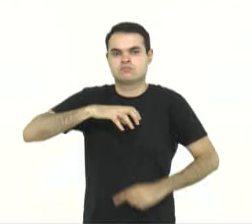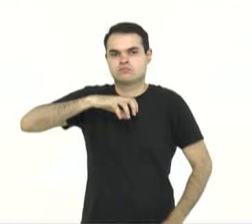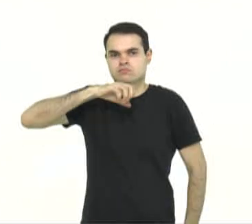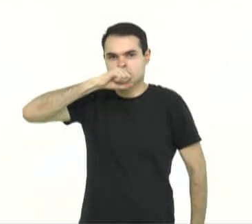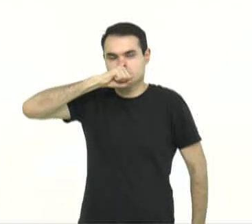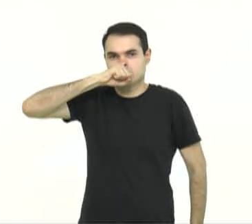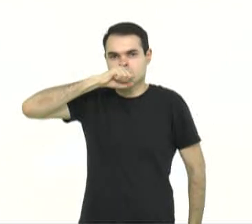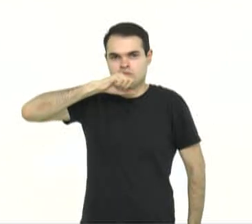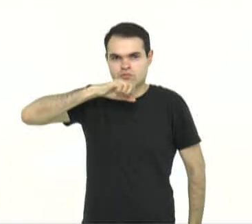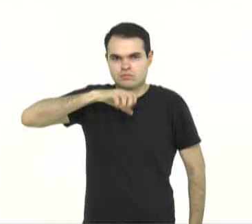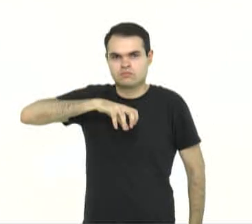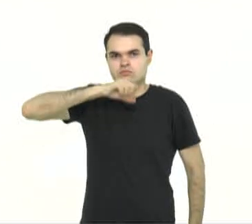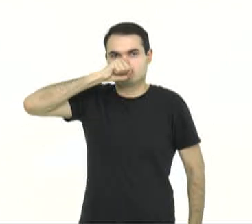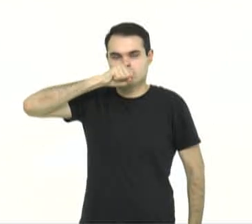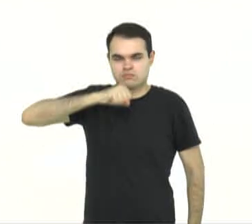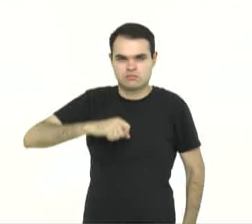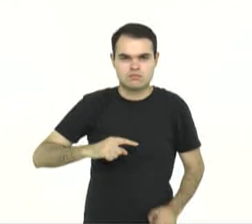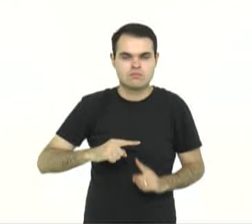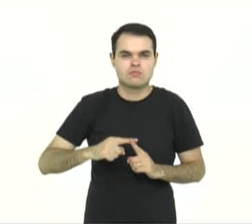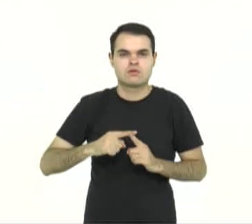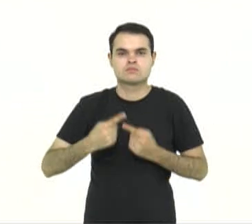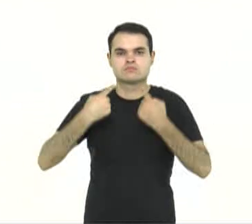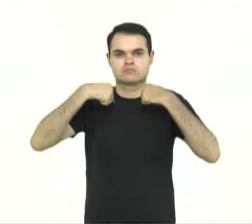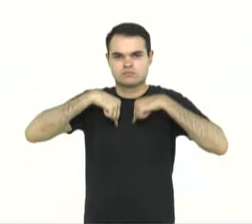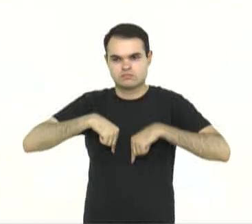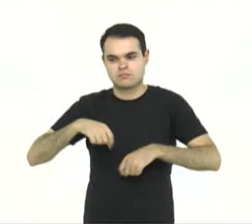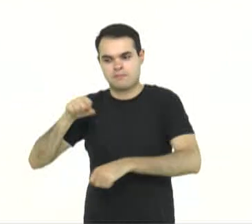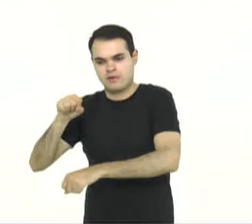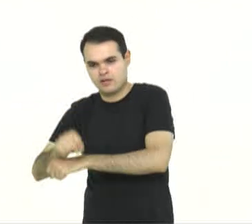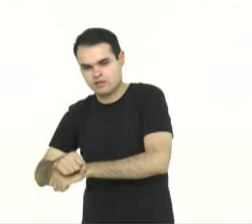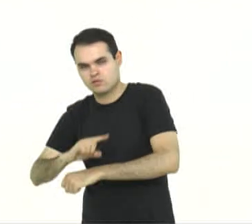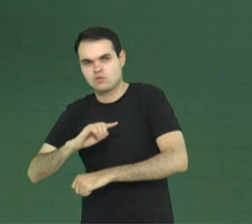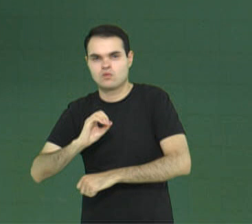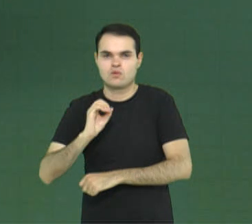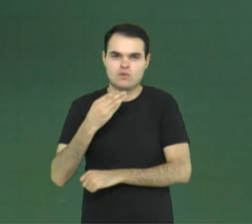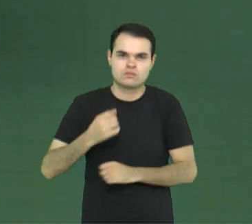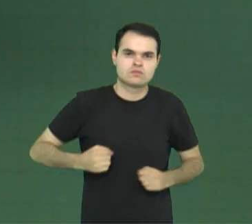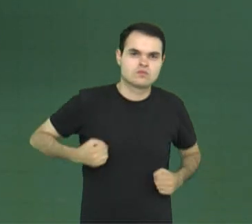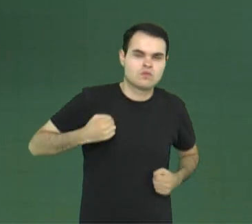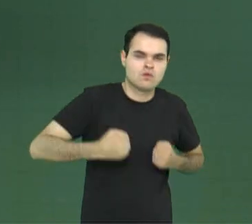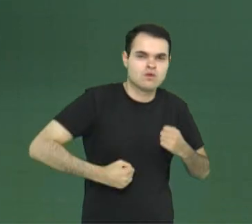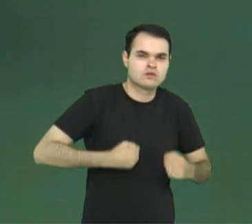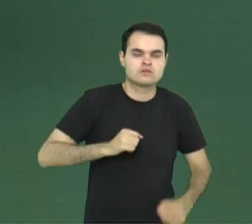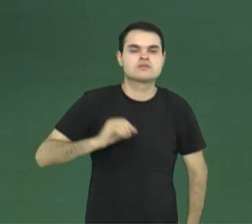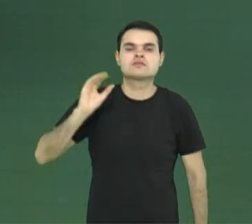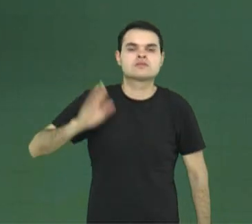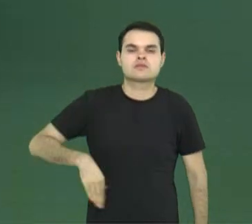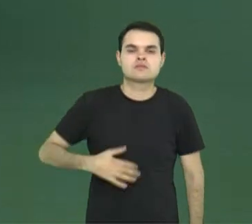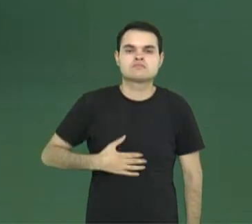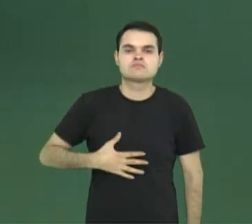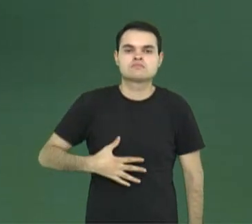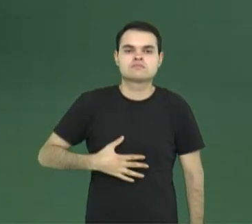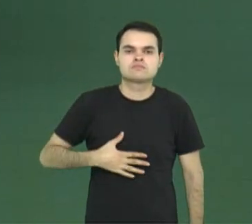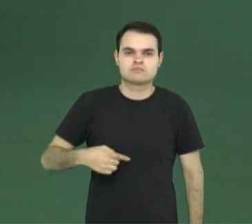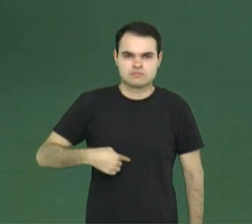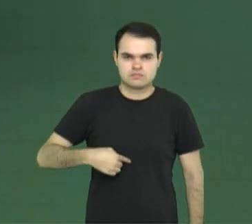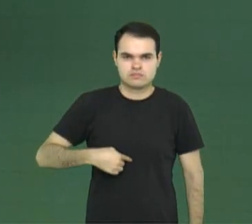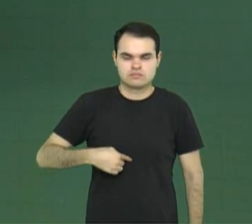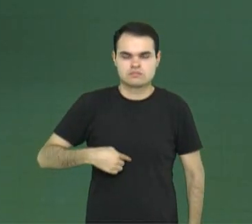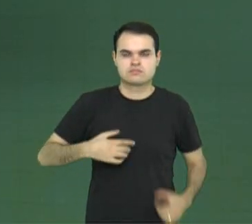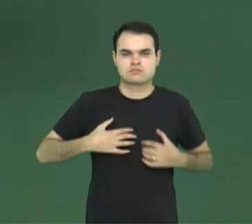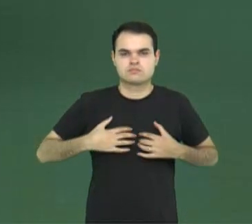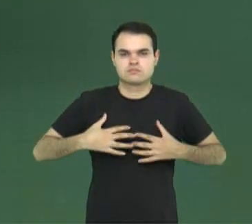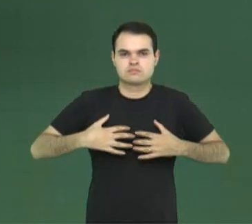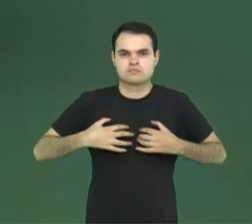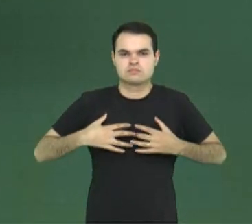inspiração, acertou. Porque independente, tanto no repouso quanto na corrida, quem vai fazer essa contração é o músculo do diafragma e também